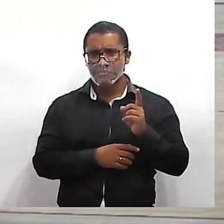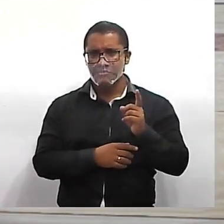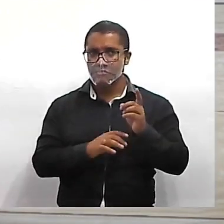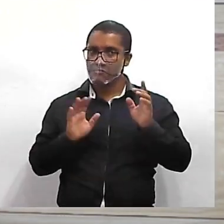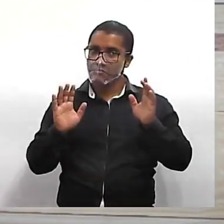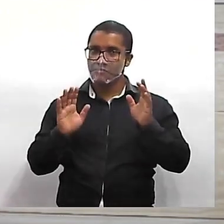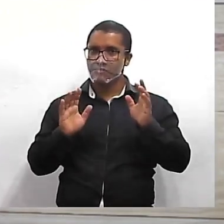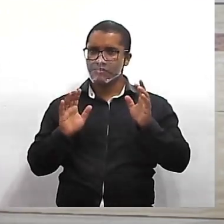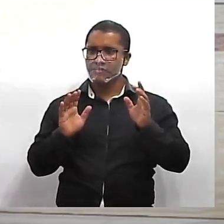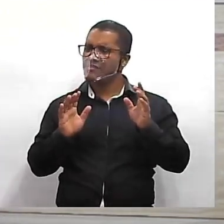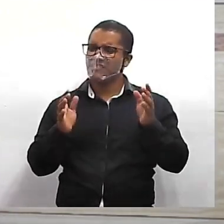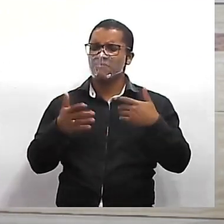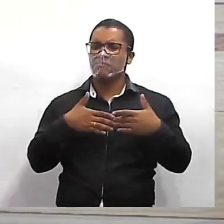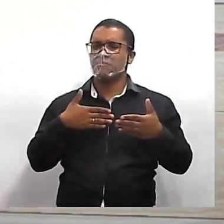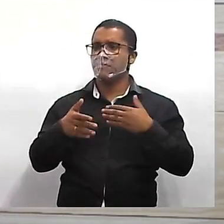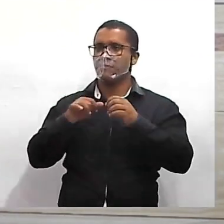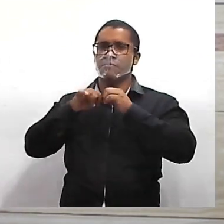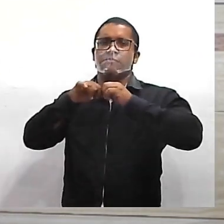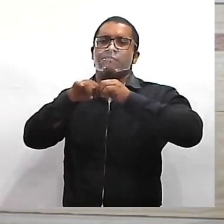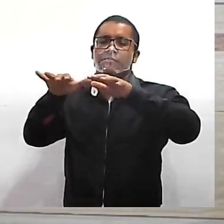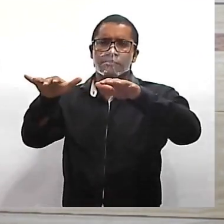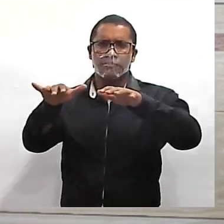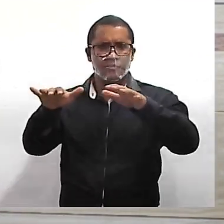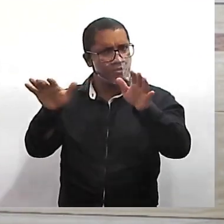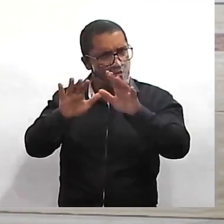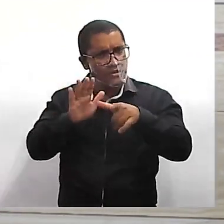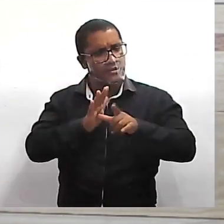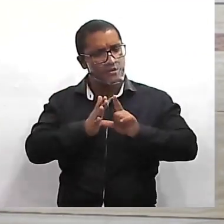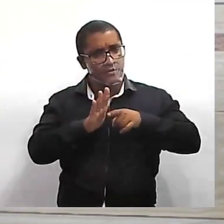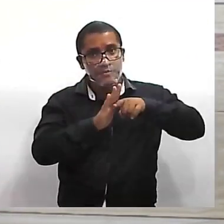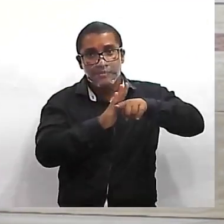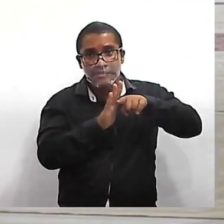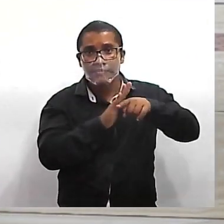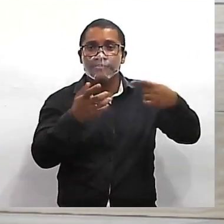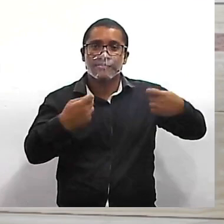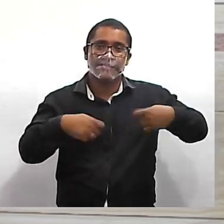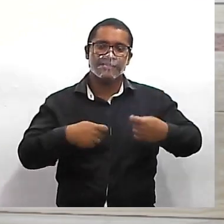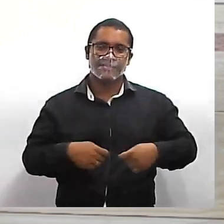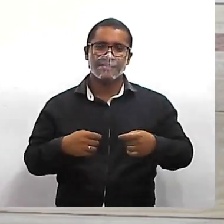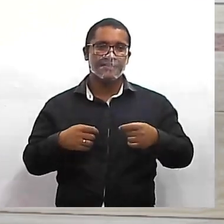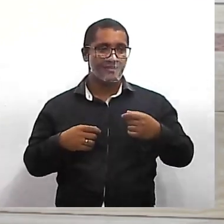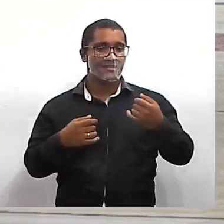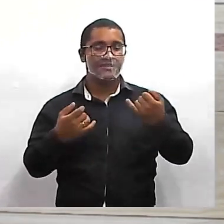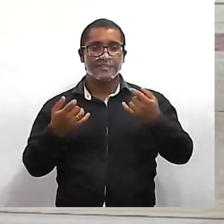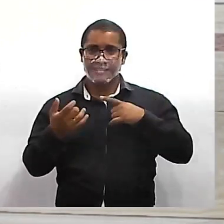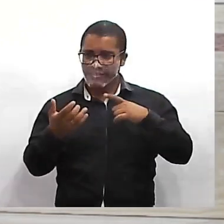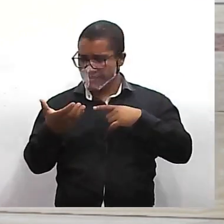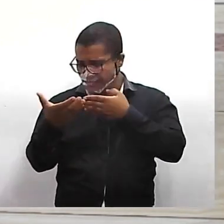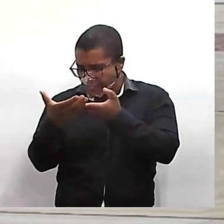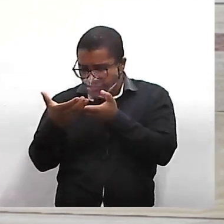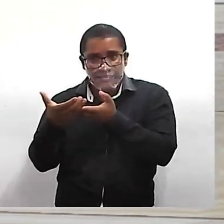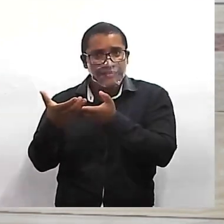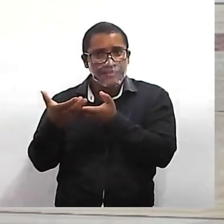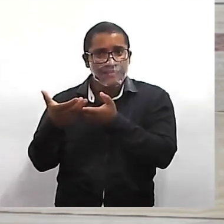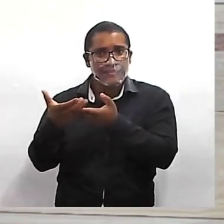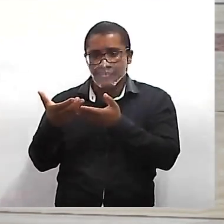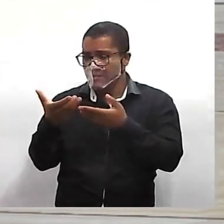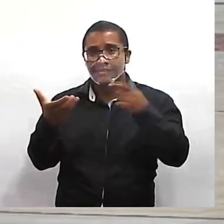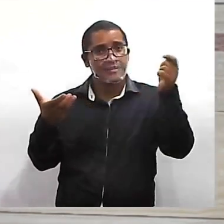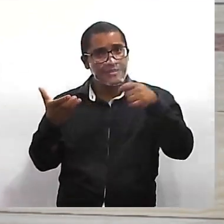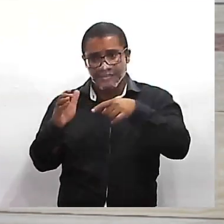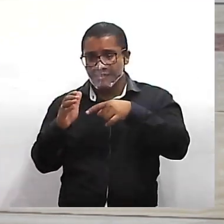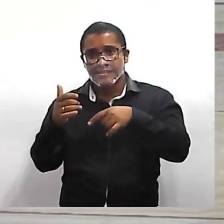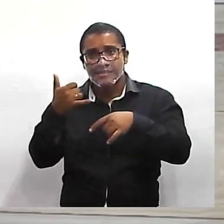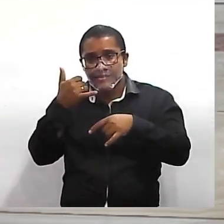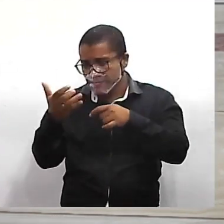pesquisa. André falou no início, eu comentei, que nós temos as informações na palma das nossas mãos. Nós podemos pesquisar